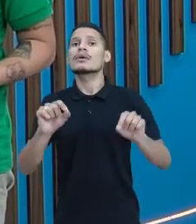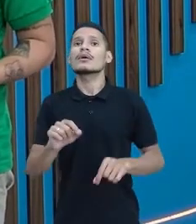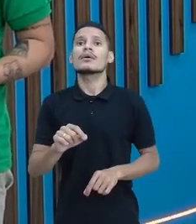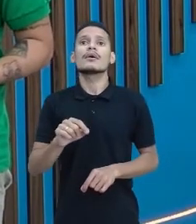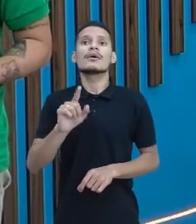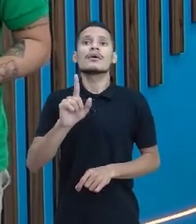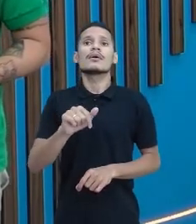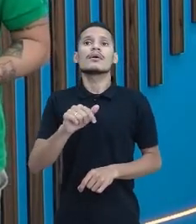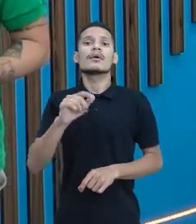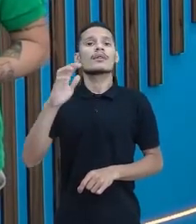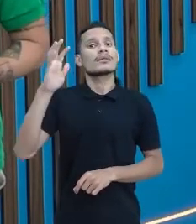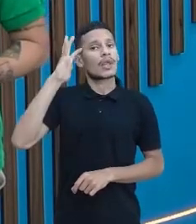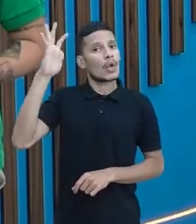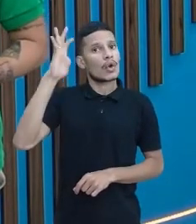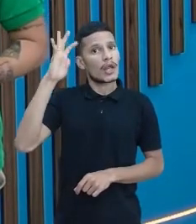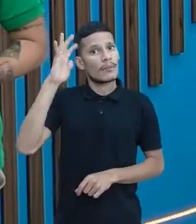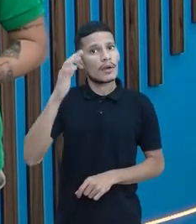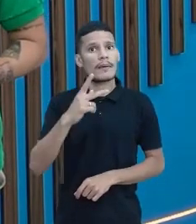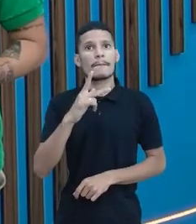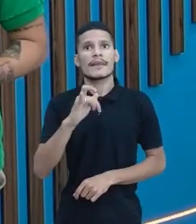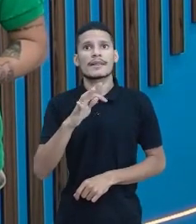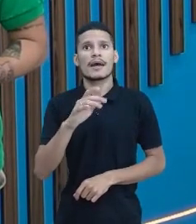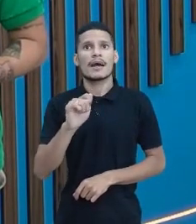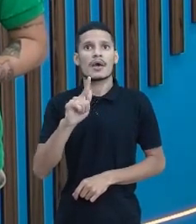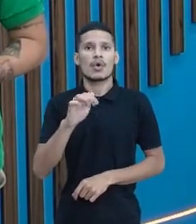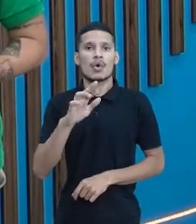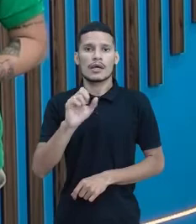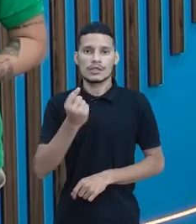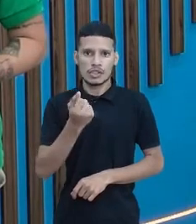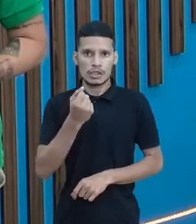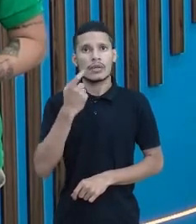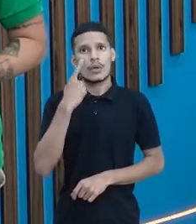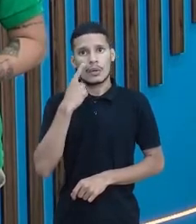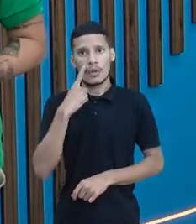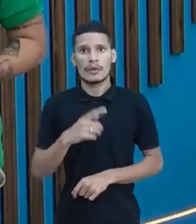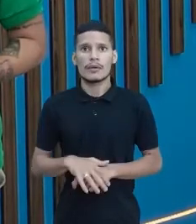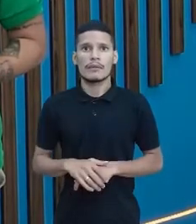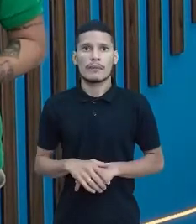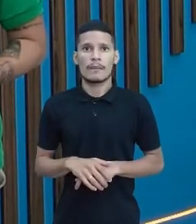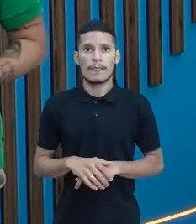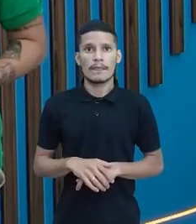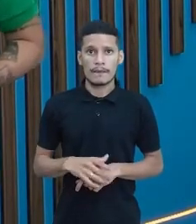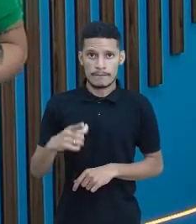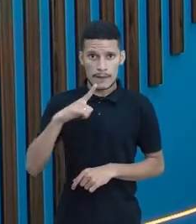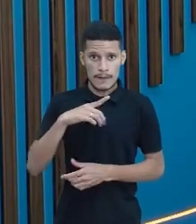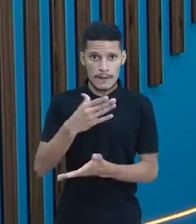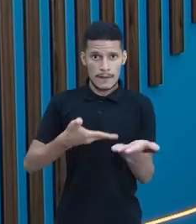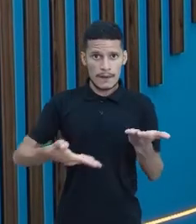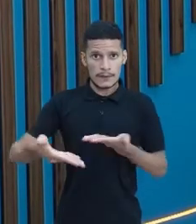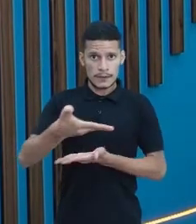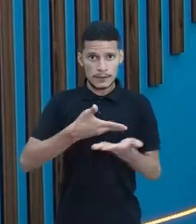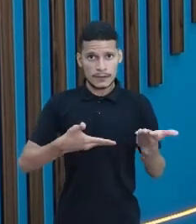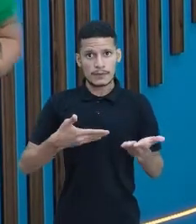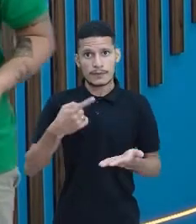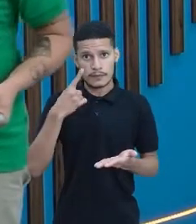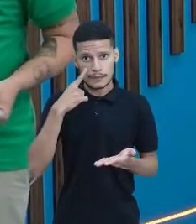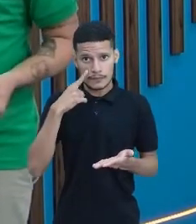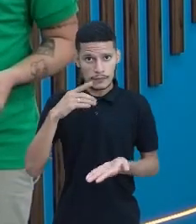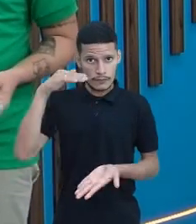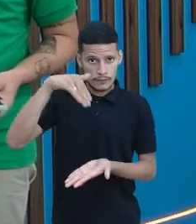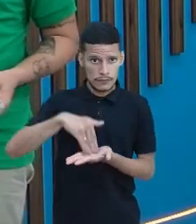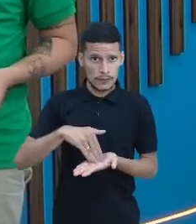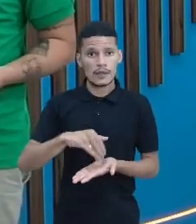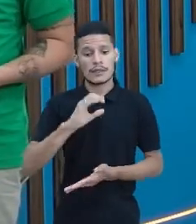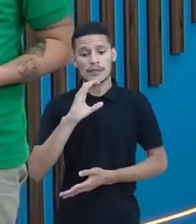o teorema de Pitágoras, tá certo? No caso aí são essas relações. Desculpa aqui que é só o sinal